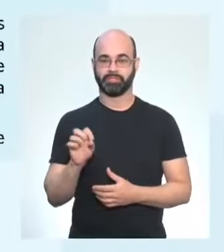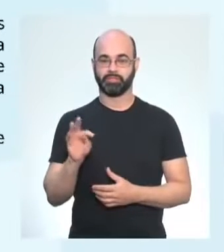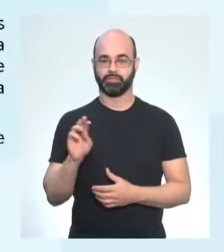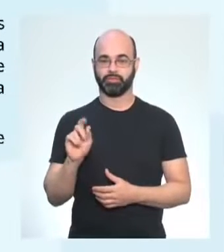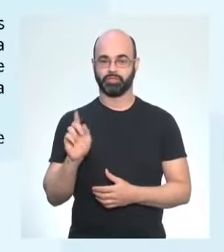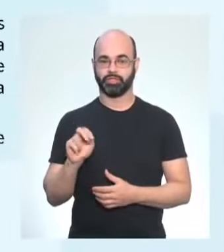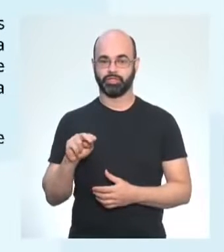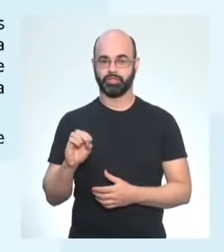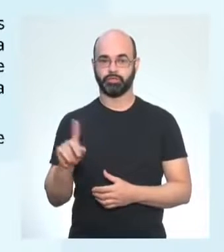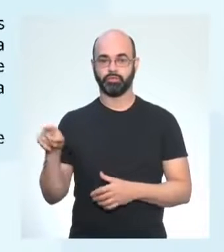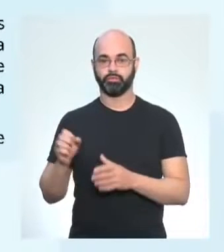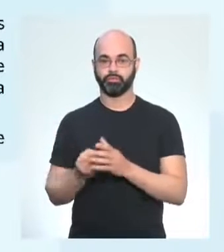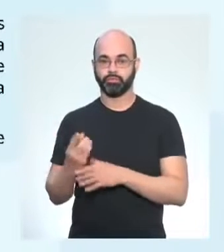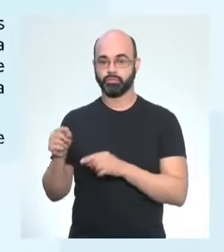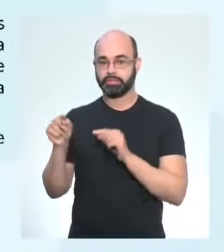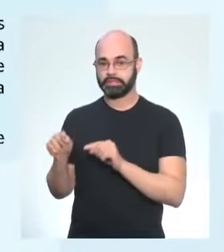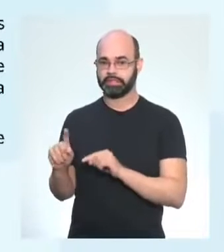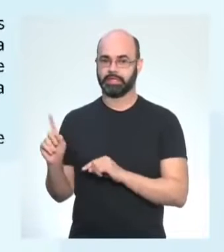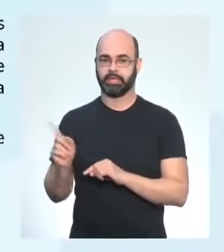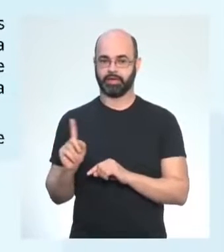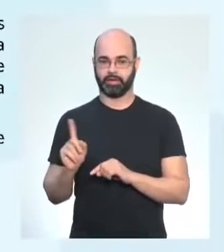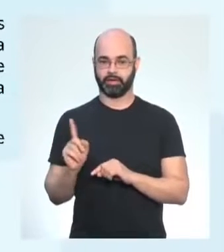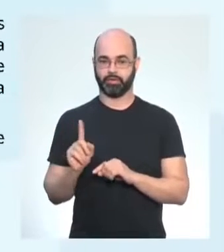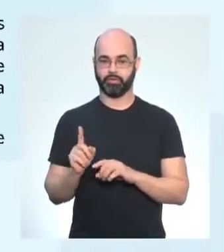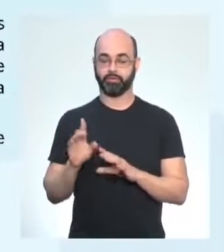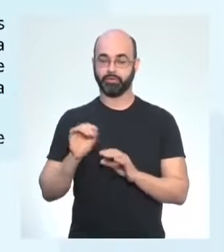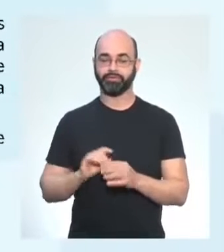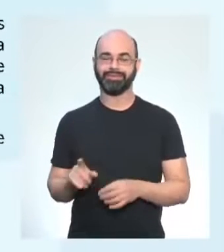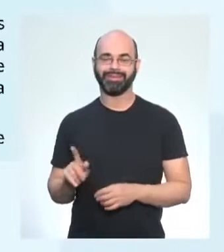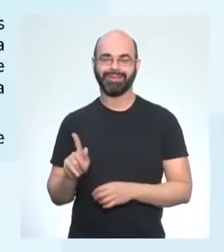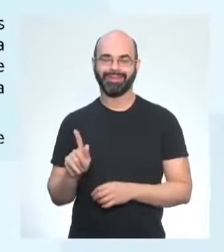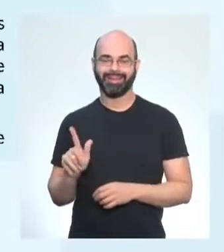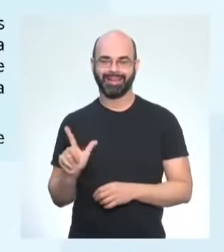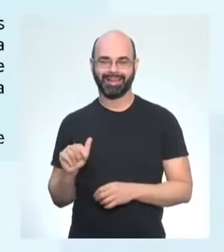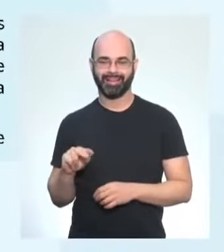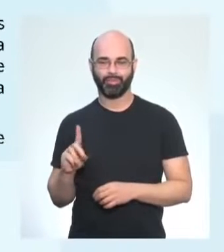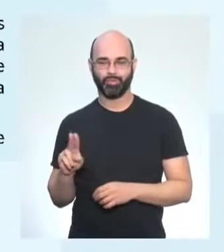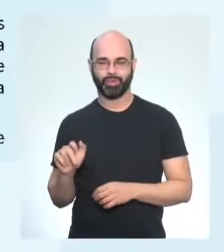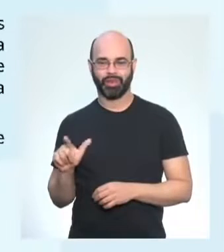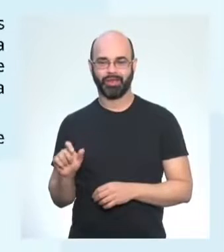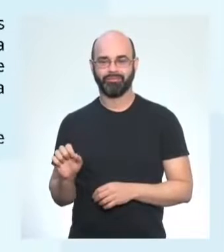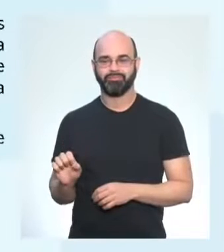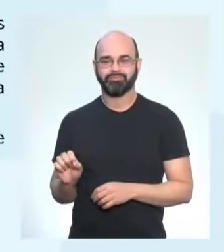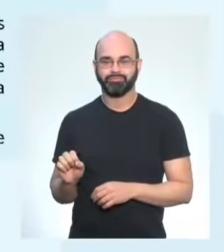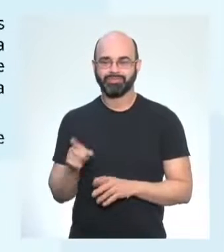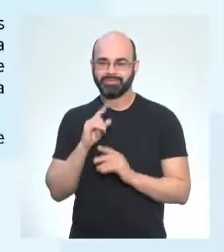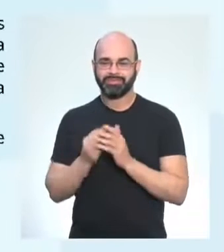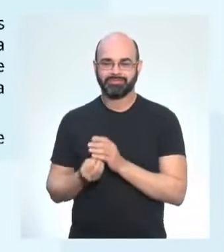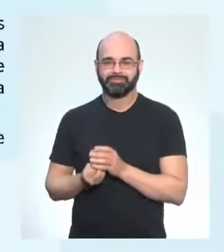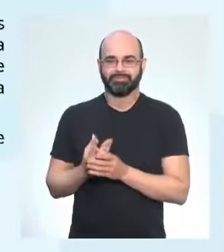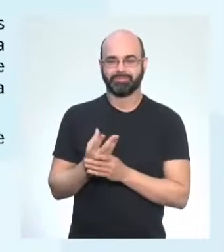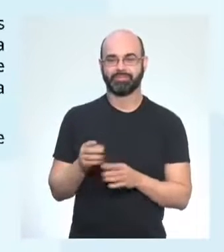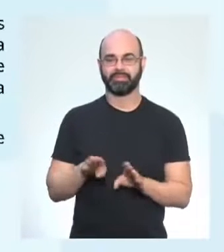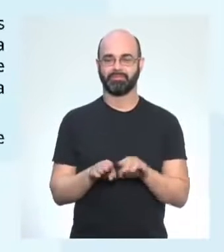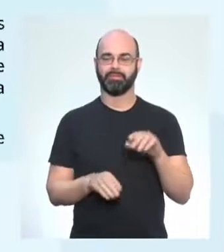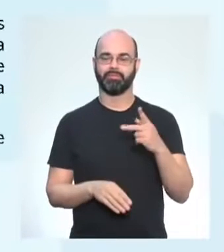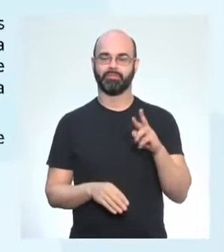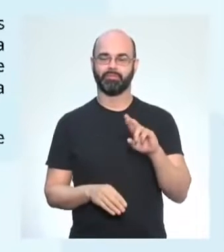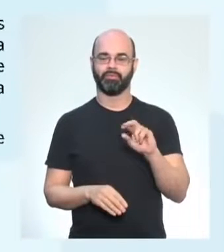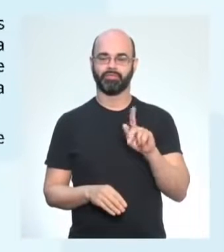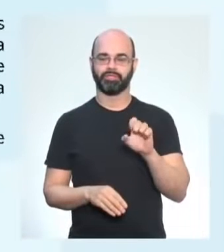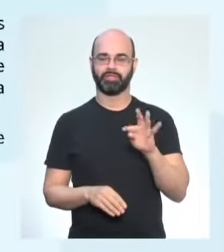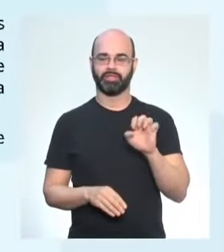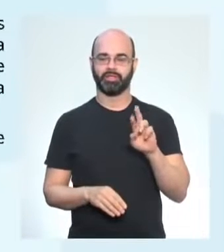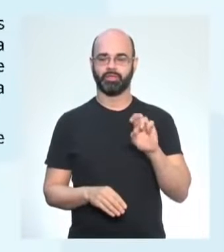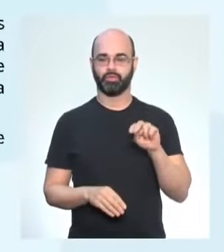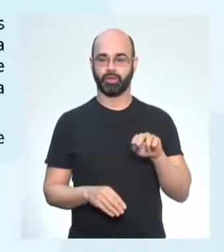aqui, mas essa glândula é quem vai estimular, tá bom? E também a progesterona, não vai ser